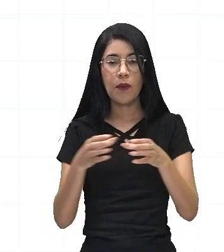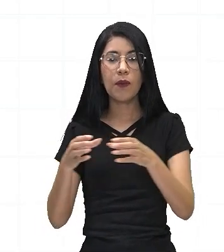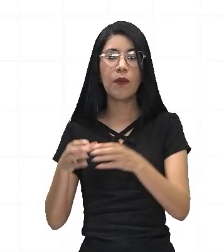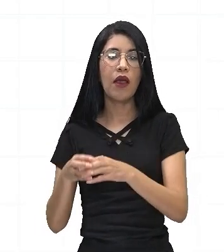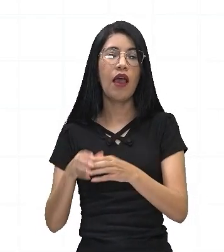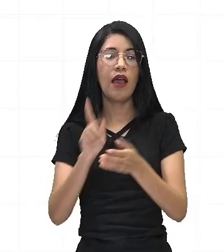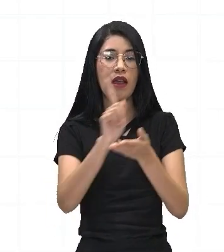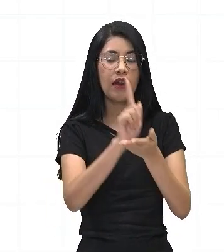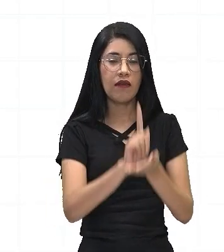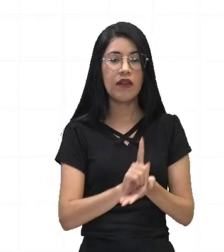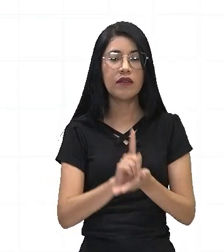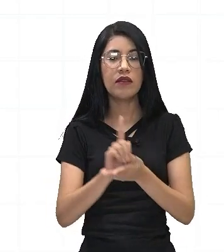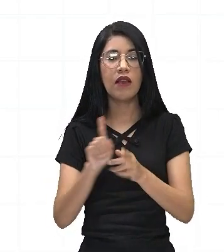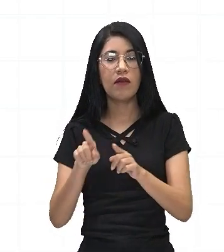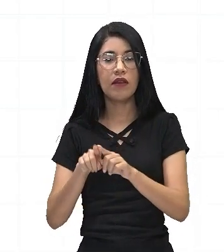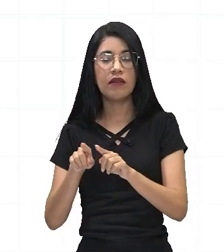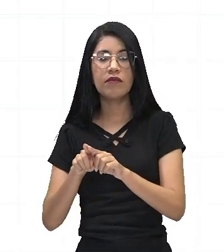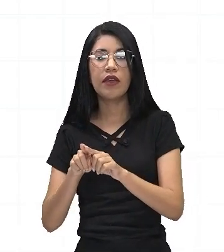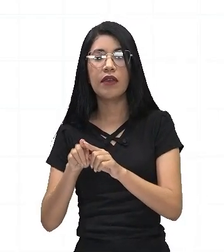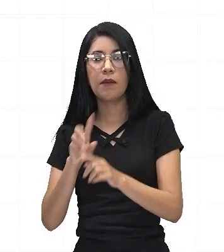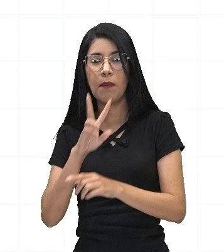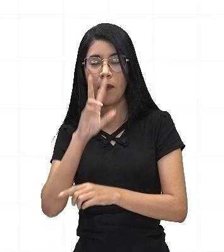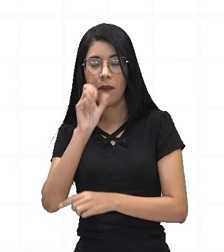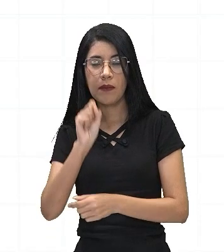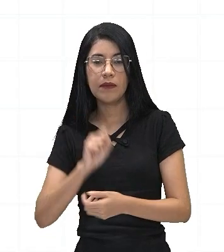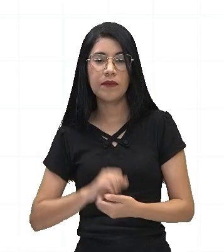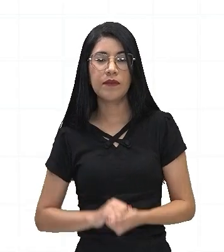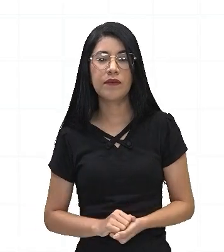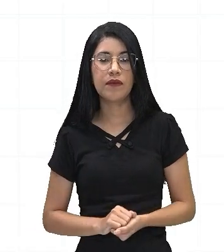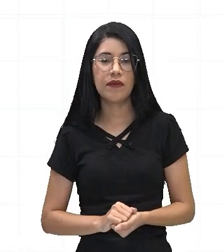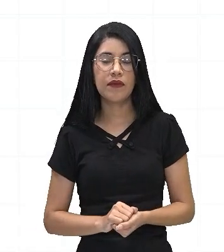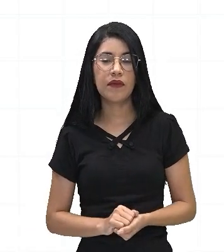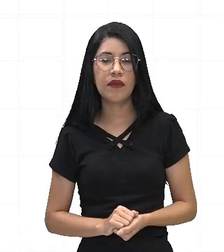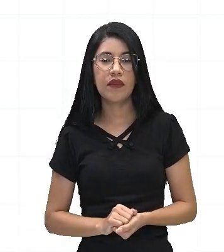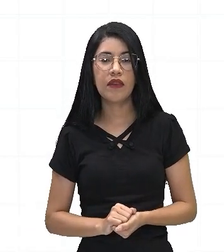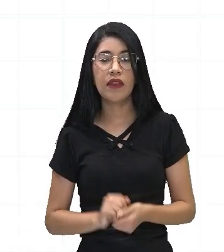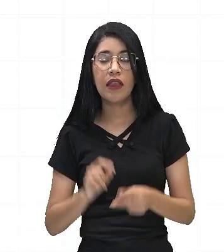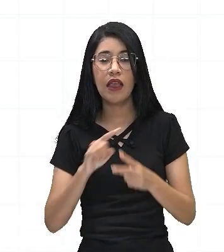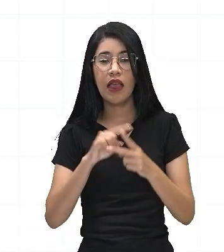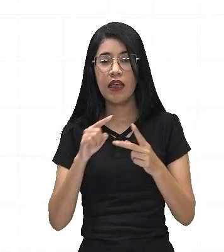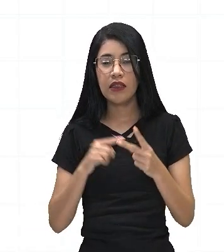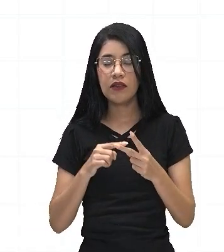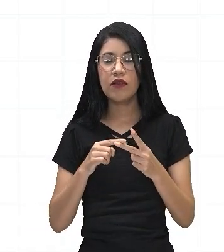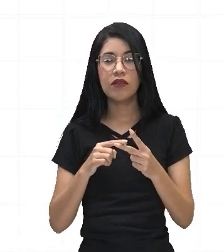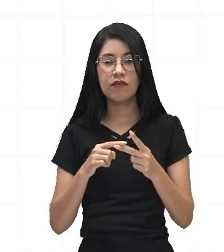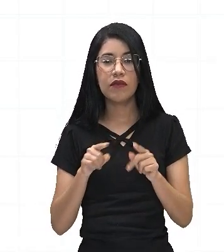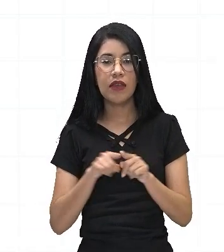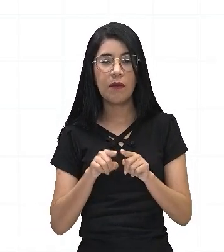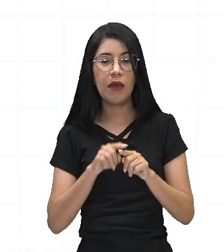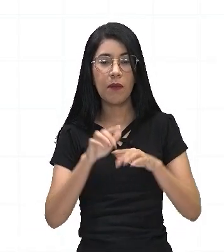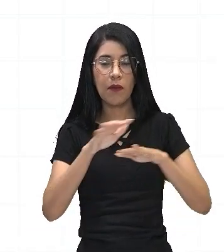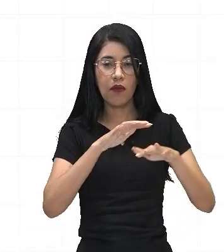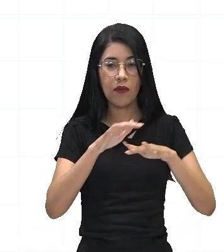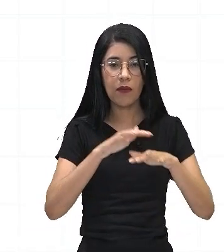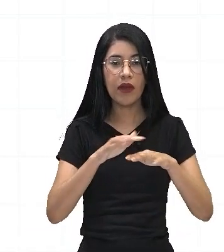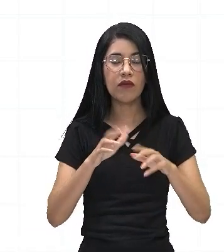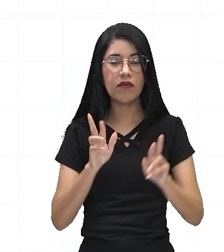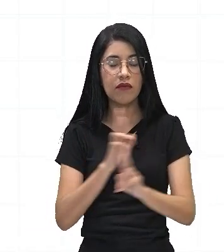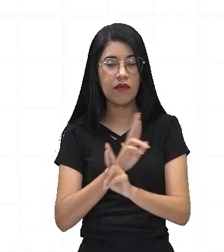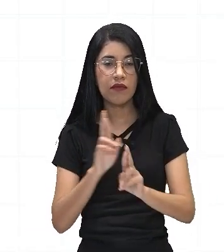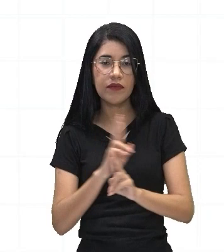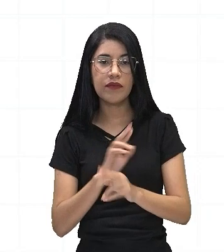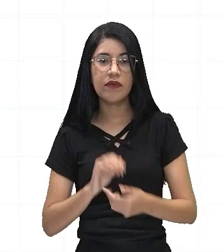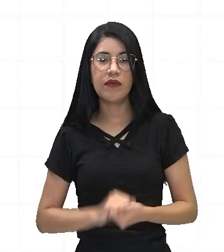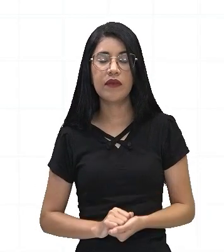energia potencial. E a energia cinética é o tipo de energia que está relacionada ao movimento. E para a gente relembrar aí